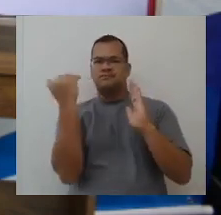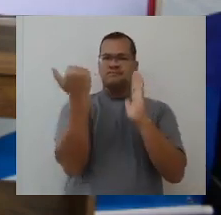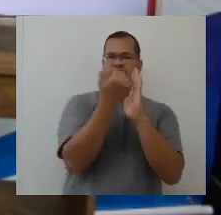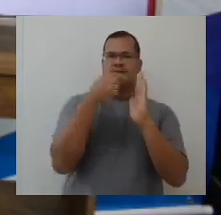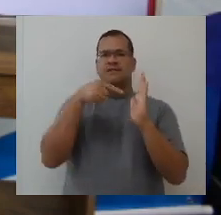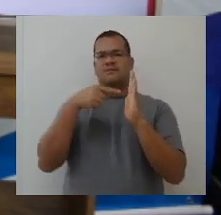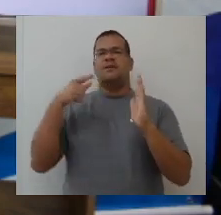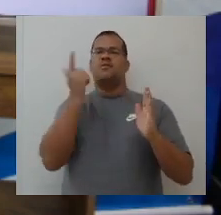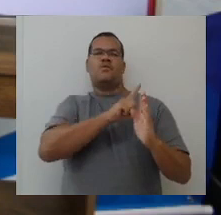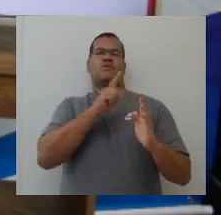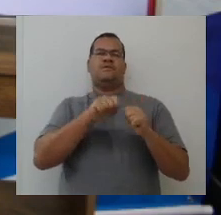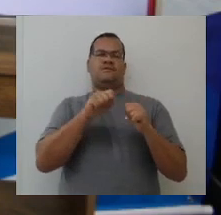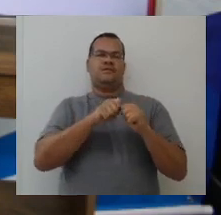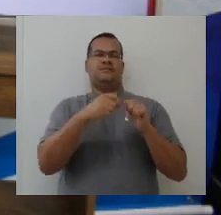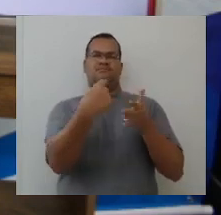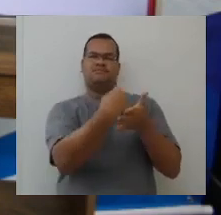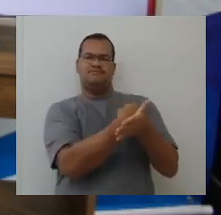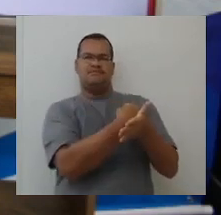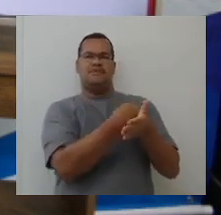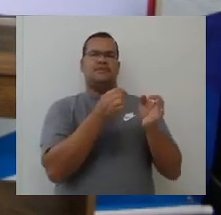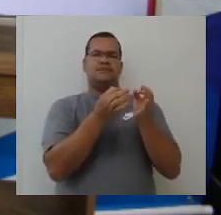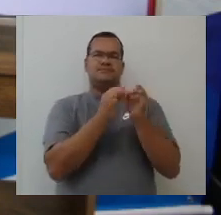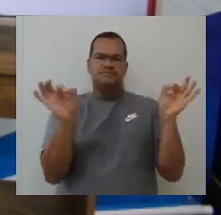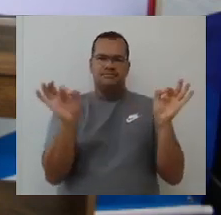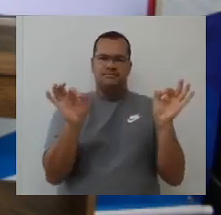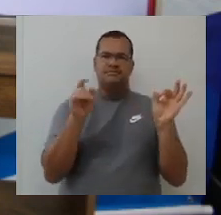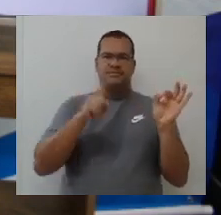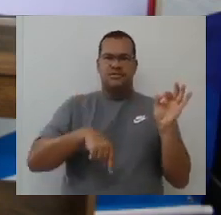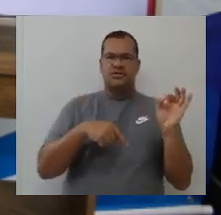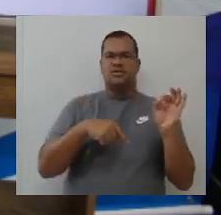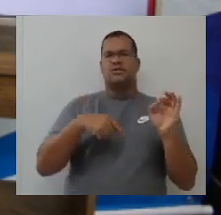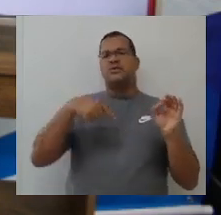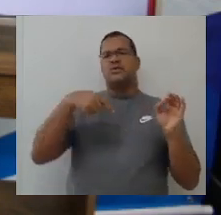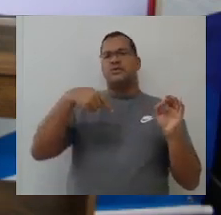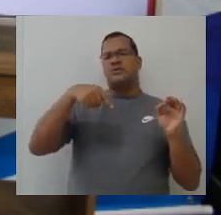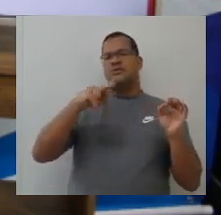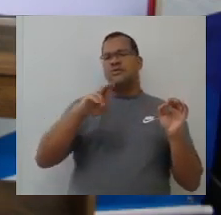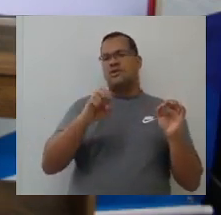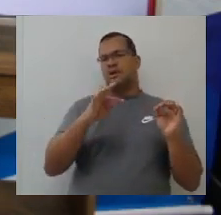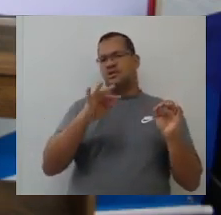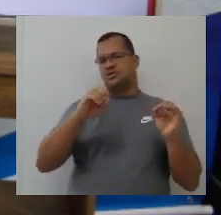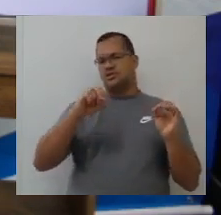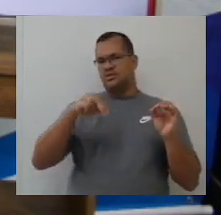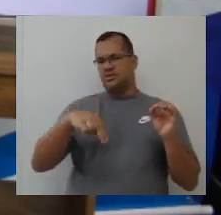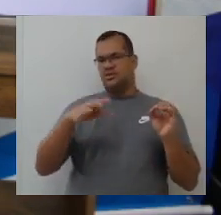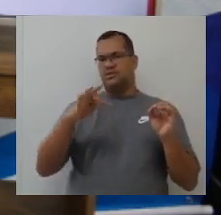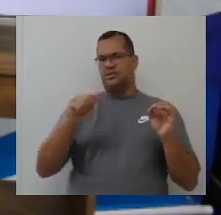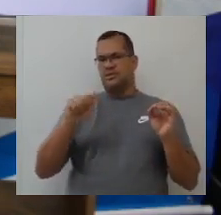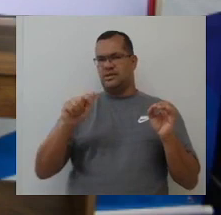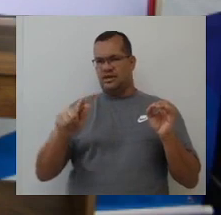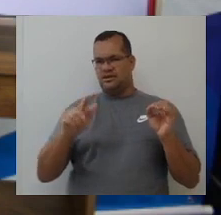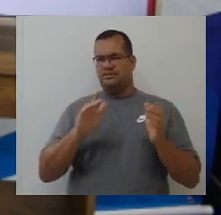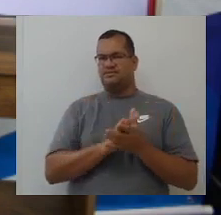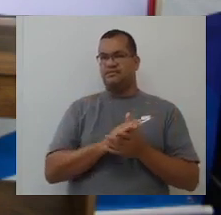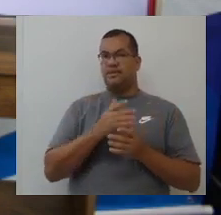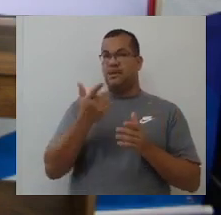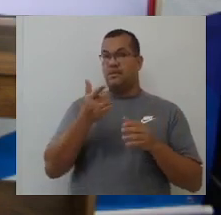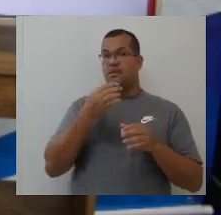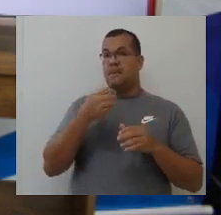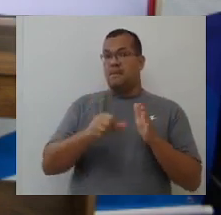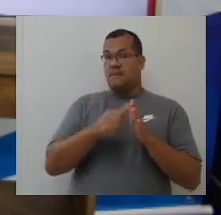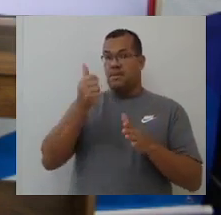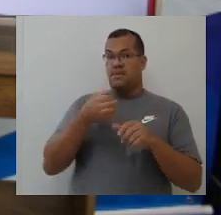gente consiga chegar aí à conclusão correta do question tag que deve ser utilizado. Então, a primeira dica que eu dou para vocês